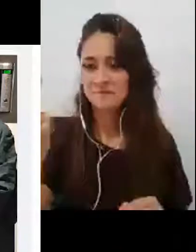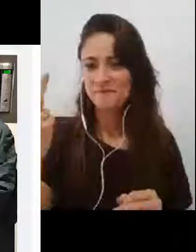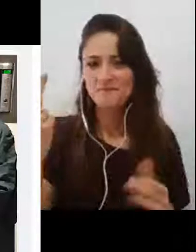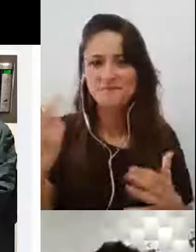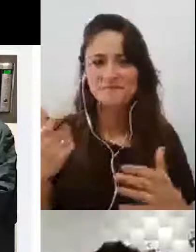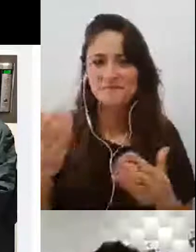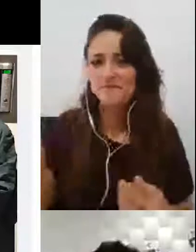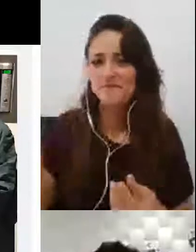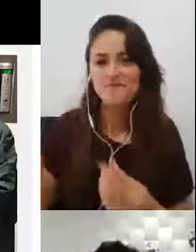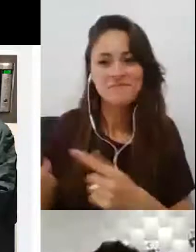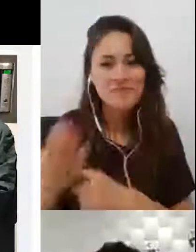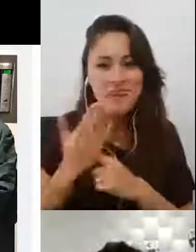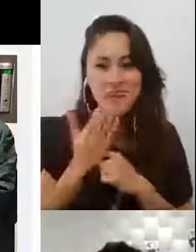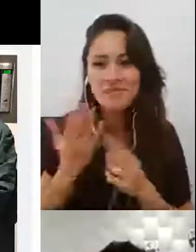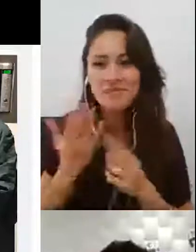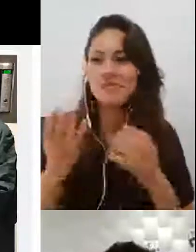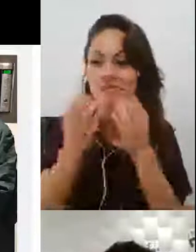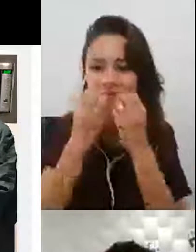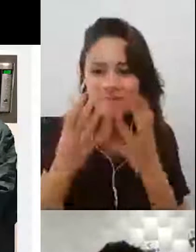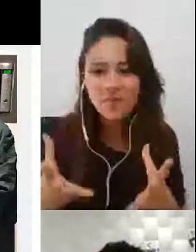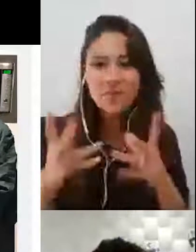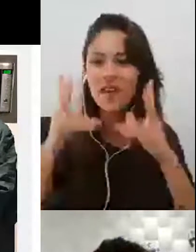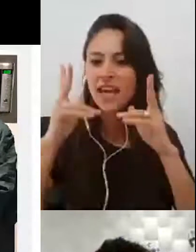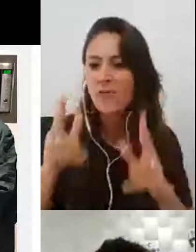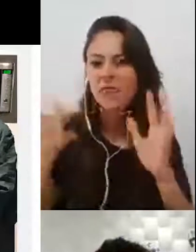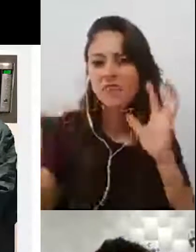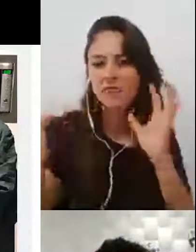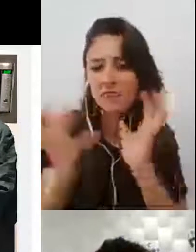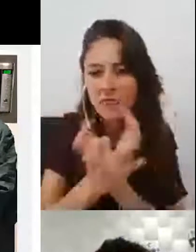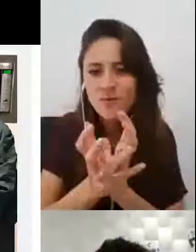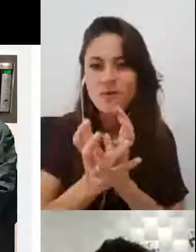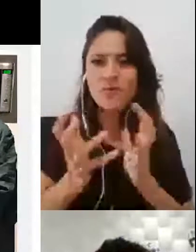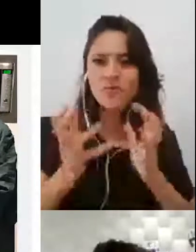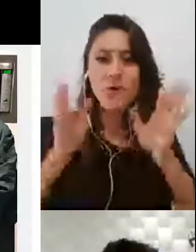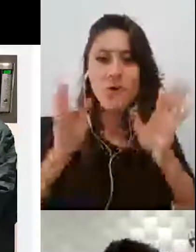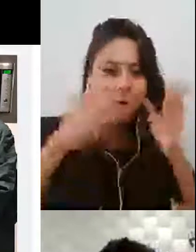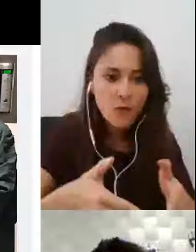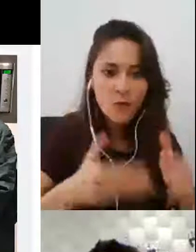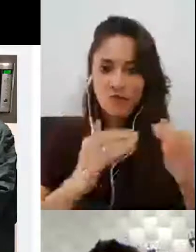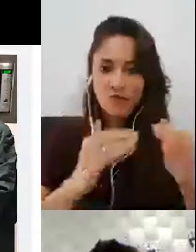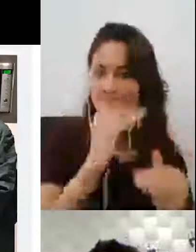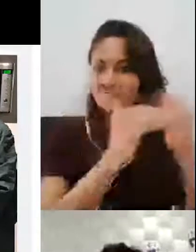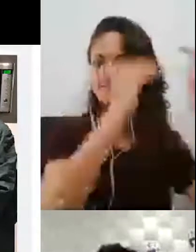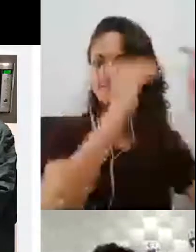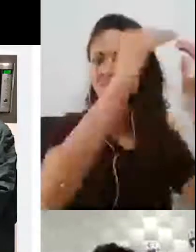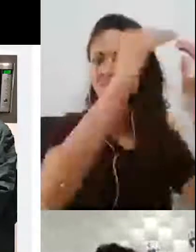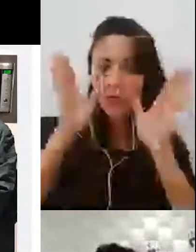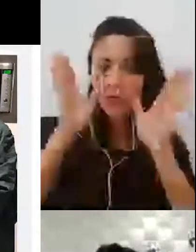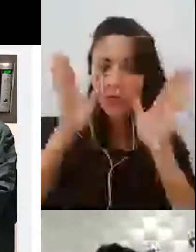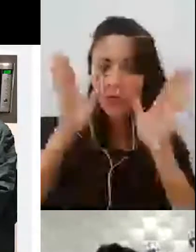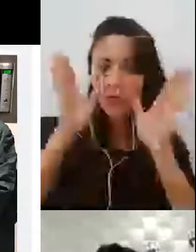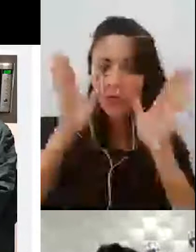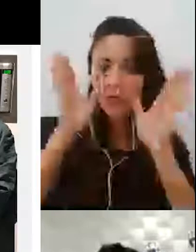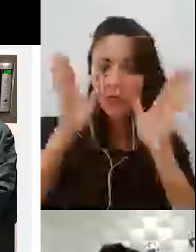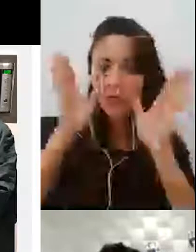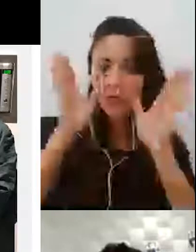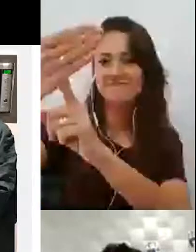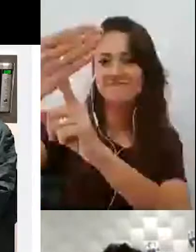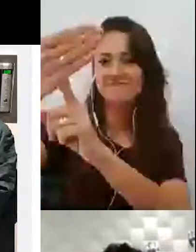dão suporte, a gente trabalha em time, a gente trabalha com foco em desenvolvimento, em tecnologia, em vivências,